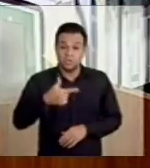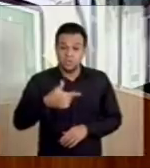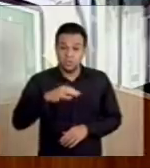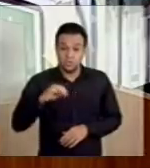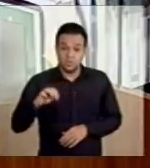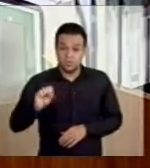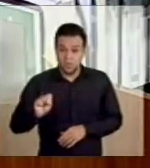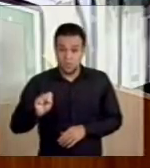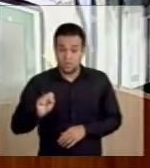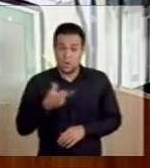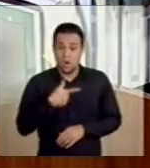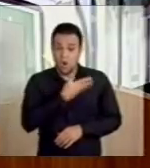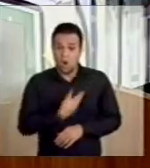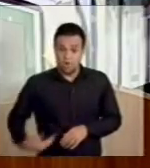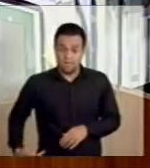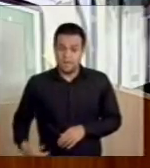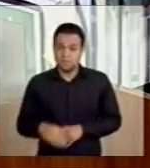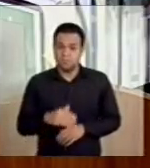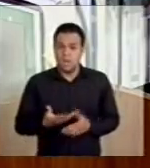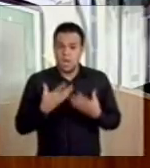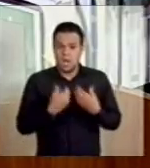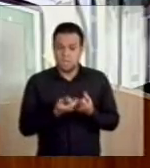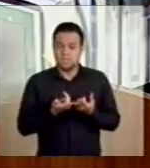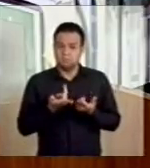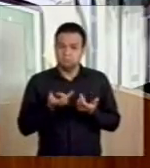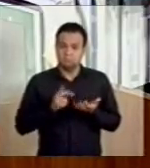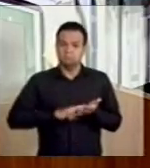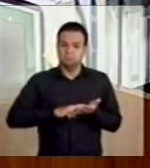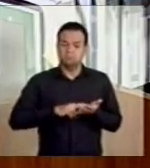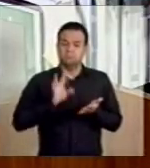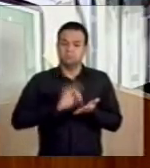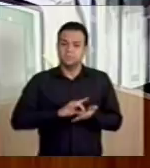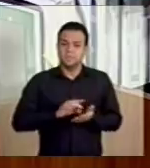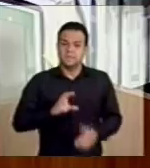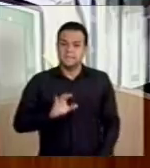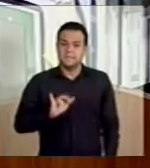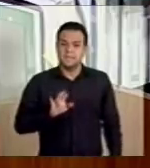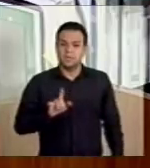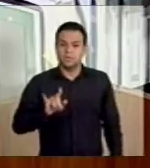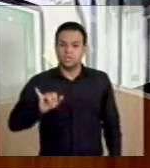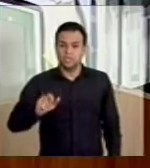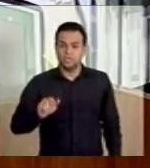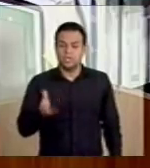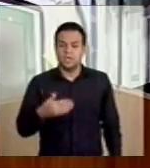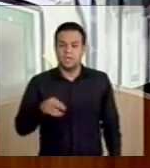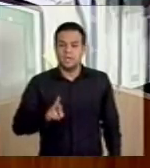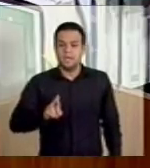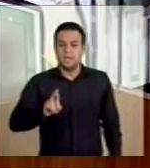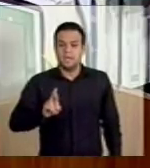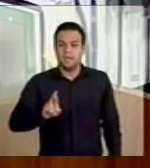que o governo oficializou as chamadas cirurgias de redesignação